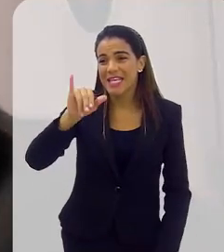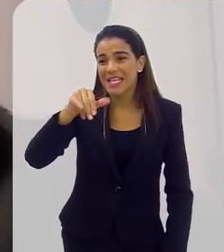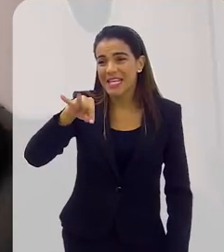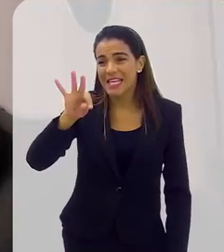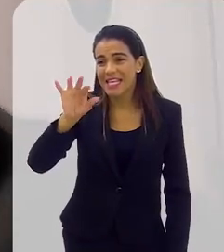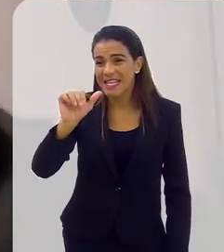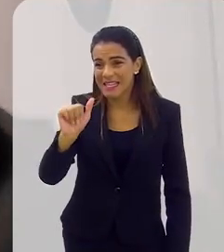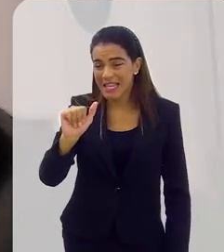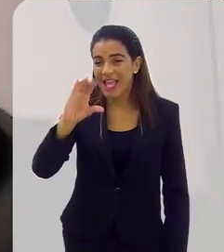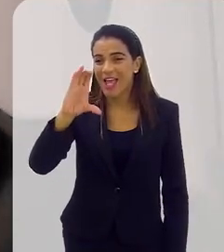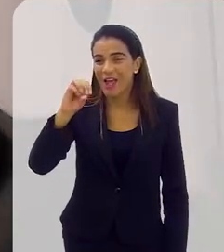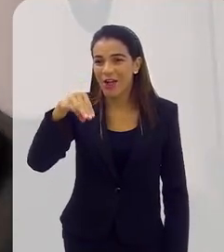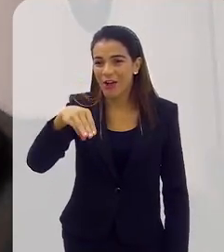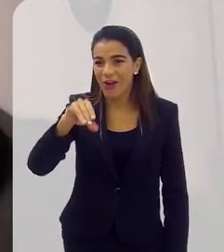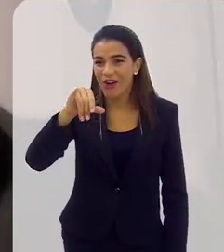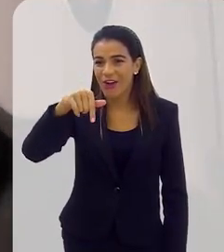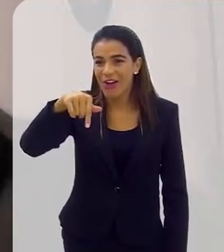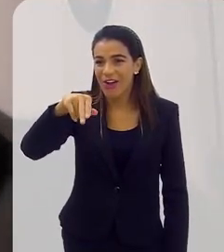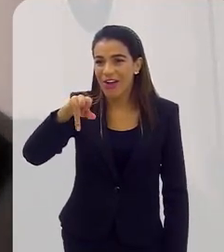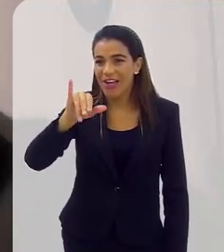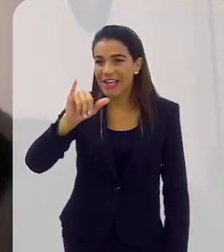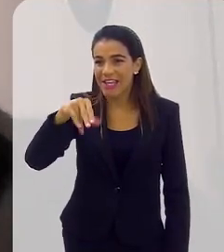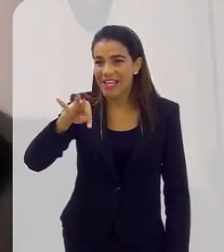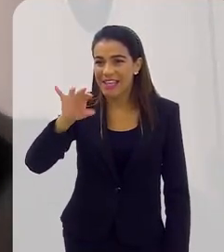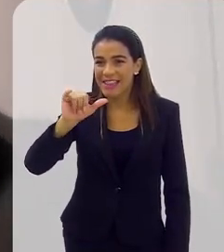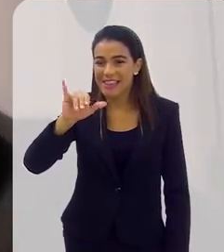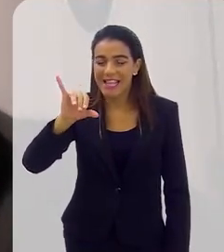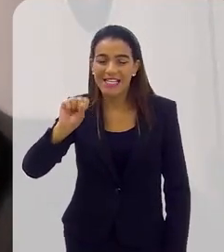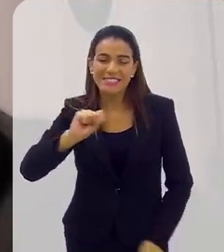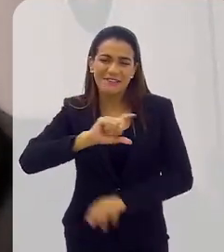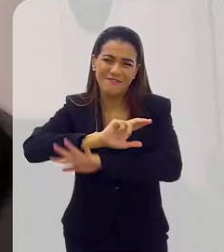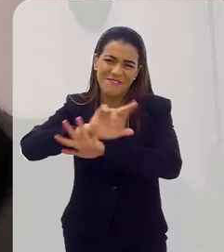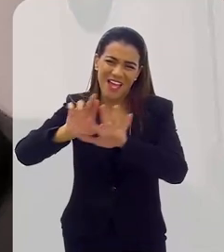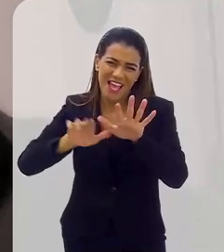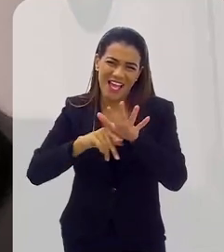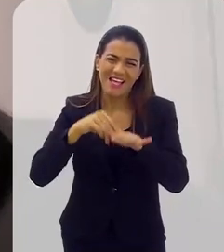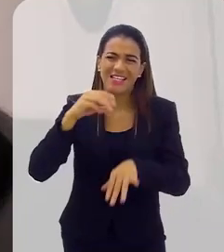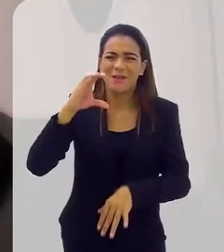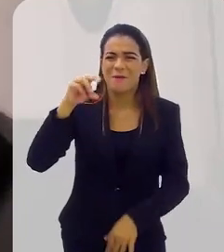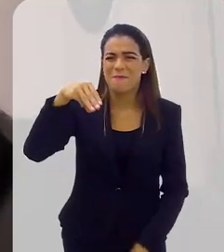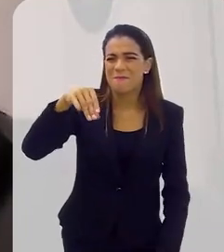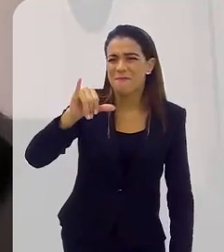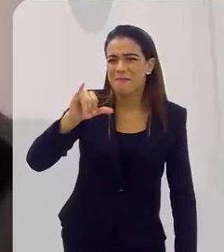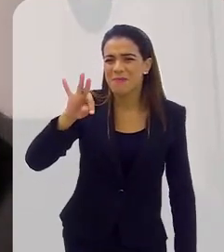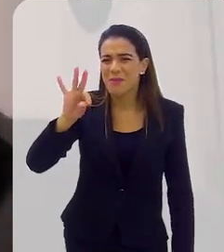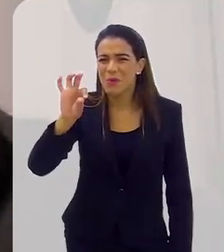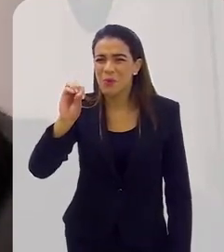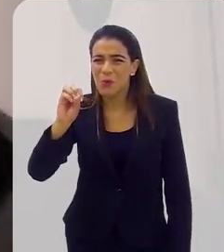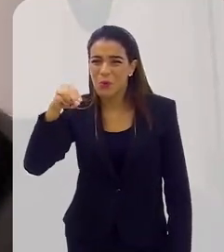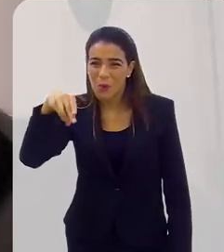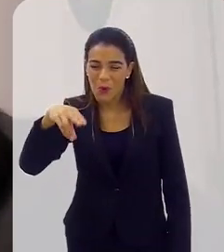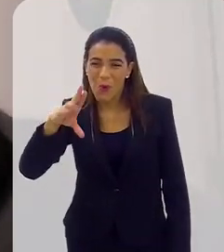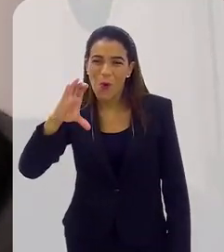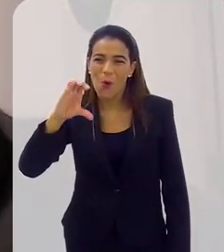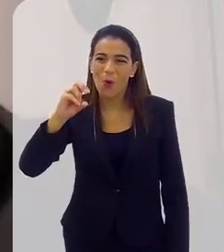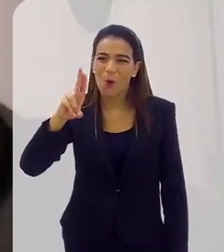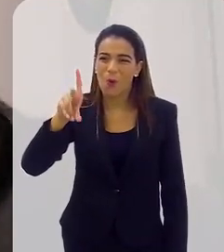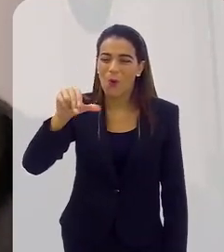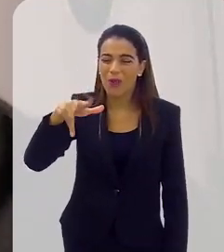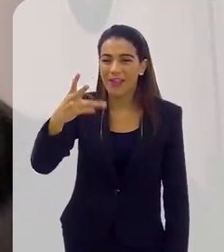Quintais, eles vão se deparar com grandes entrevistas, grandes nomes, como Milton Cunha, Renato Laje, Caia Rodrigues, tantos